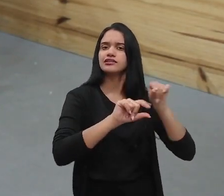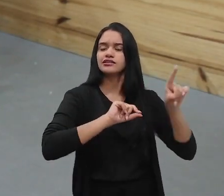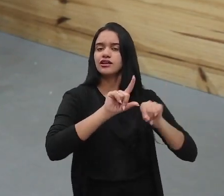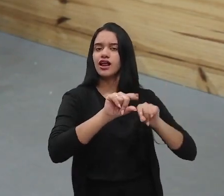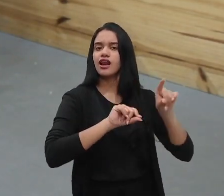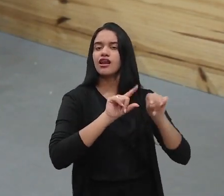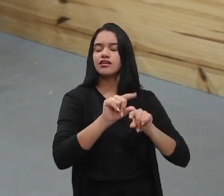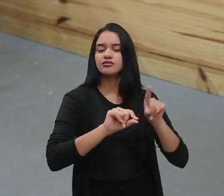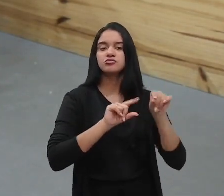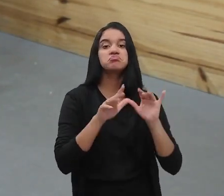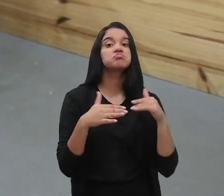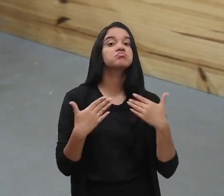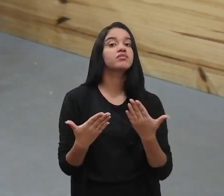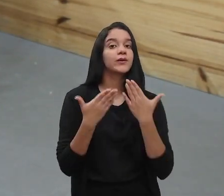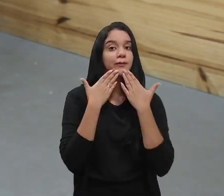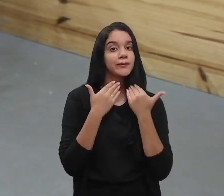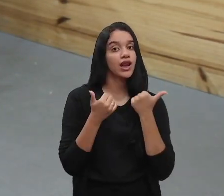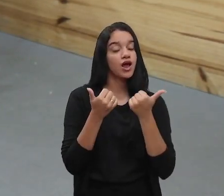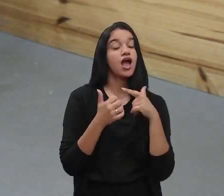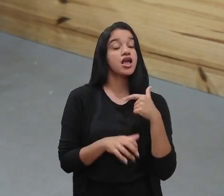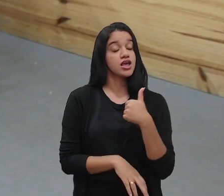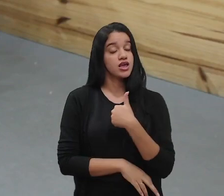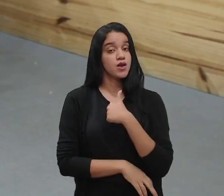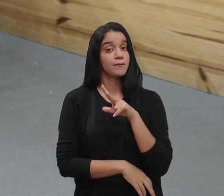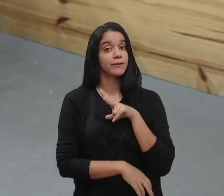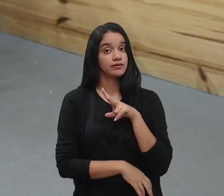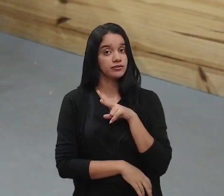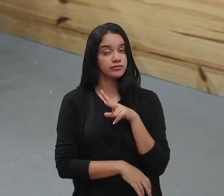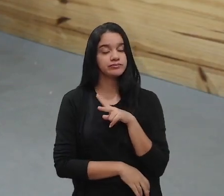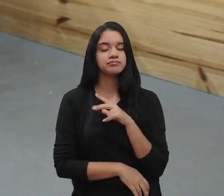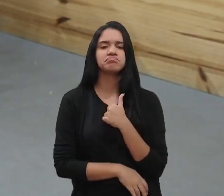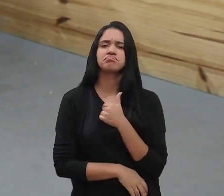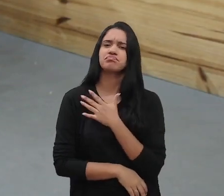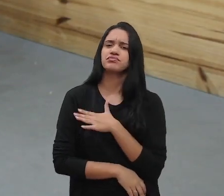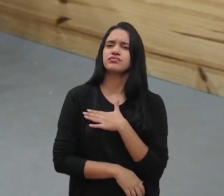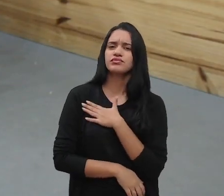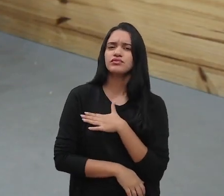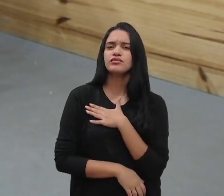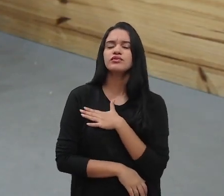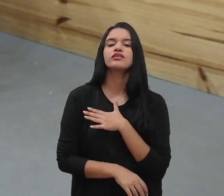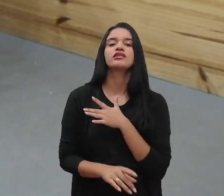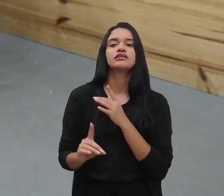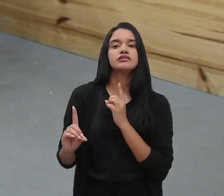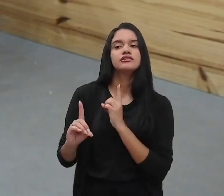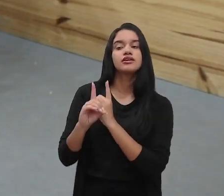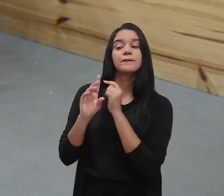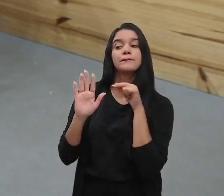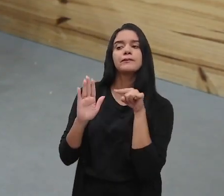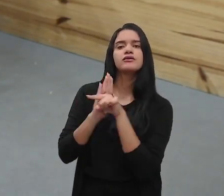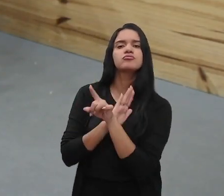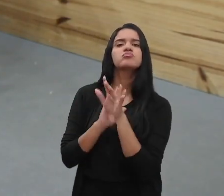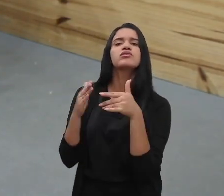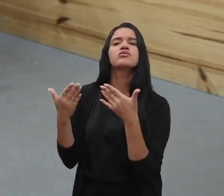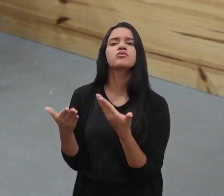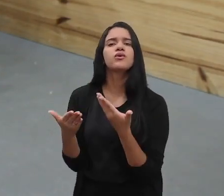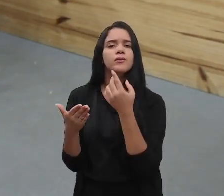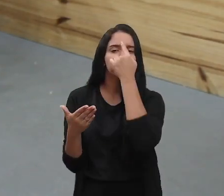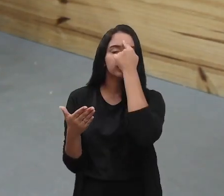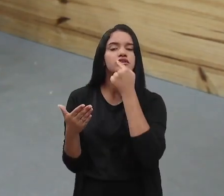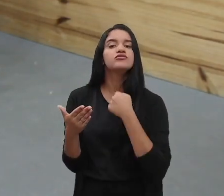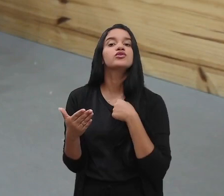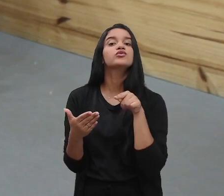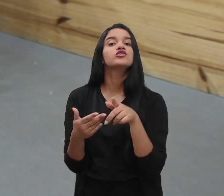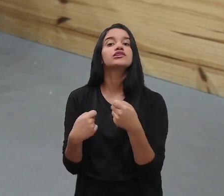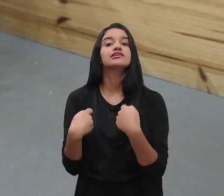esse Eu, particularmente, eu gosto de chegar para o demandante e perguntar, de fato, qual o perfil que você